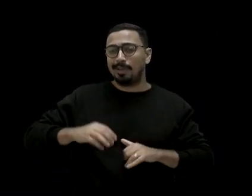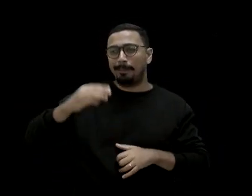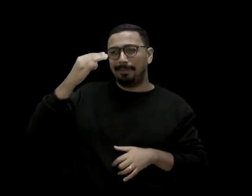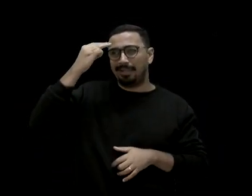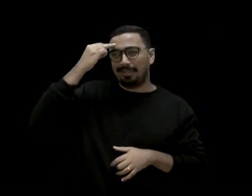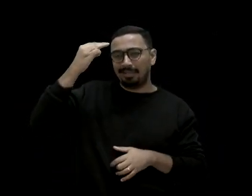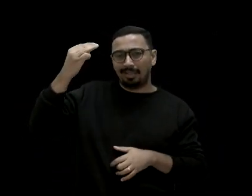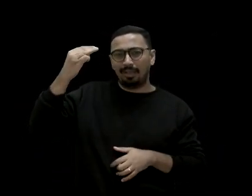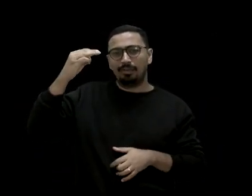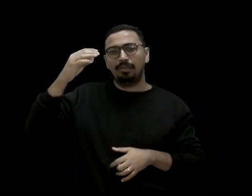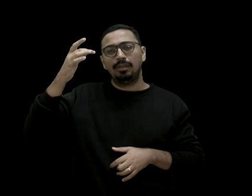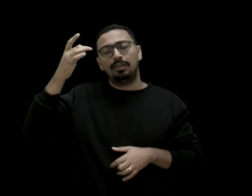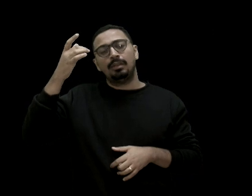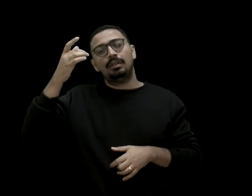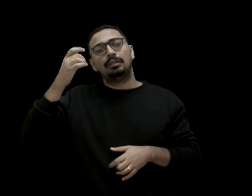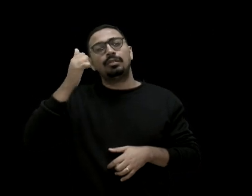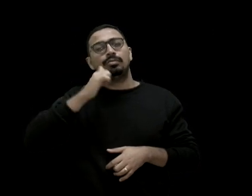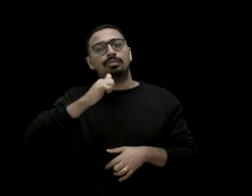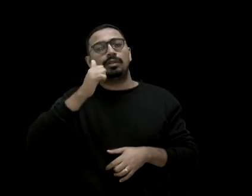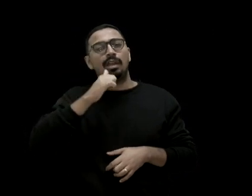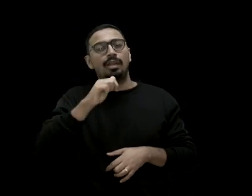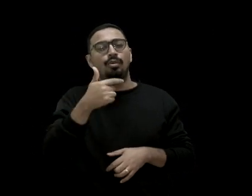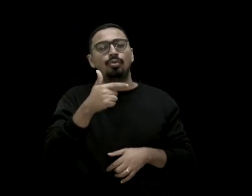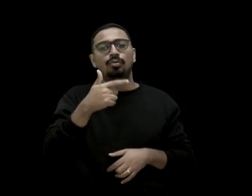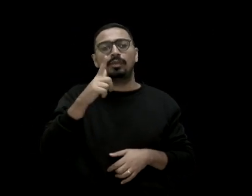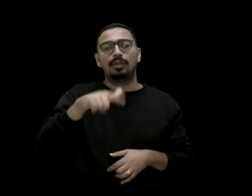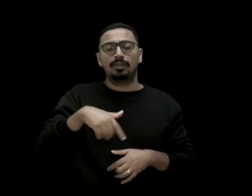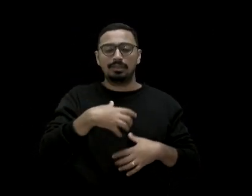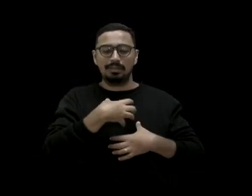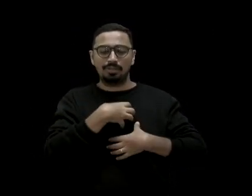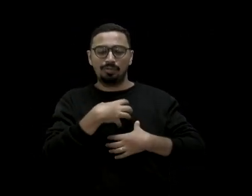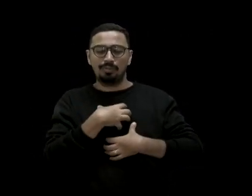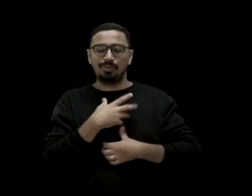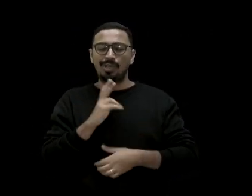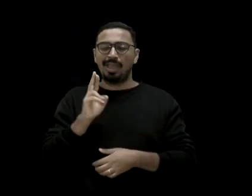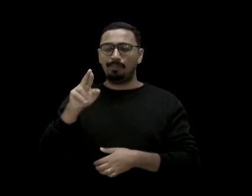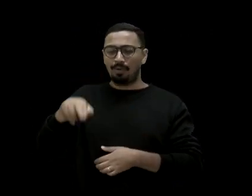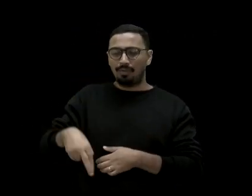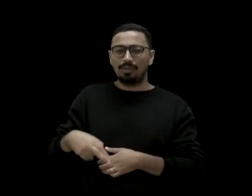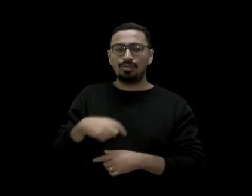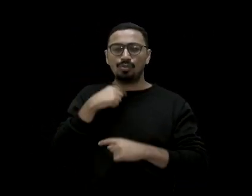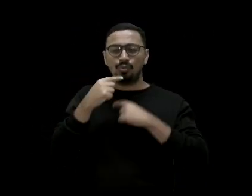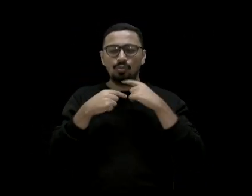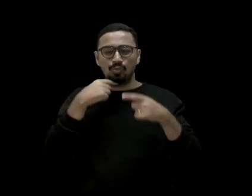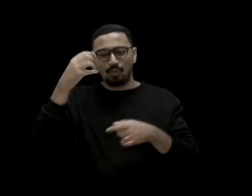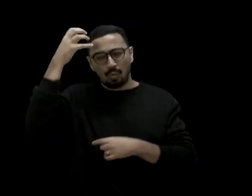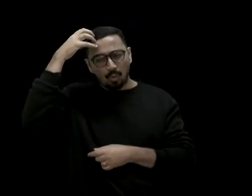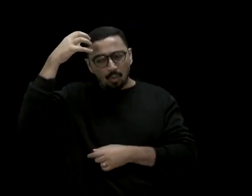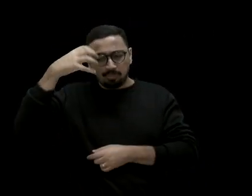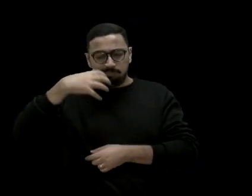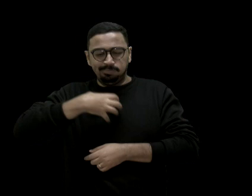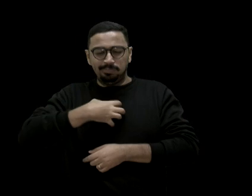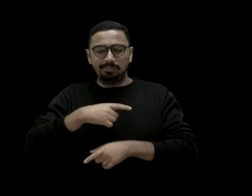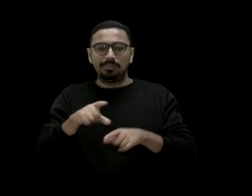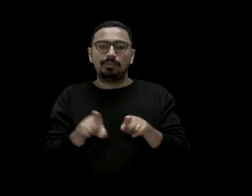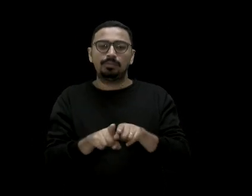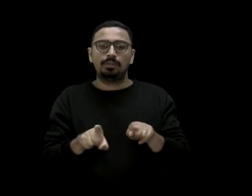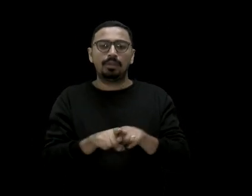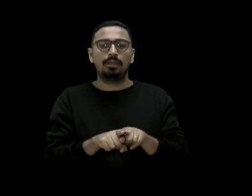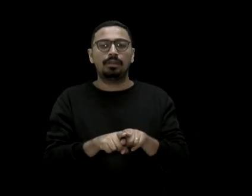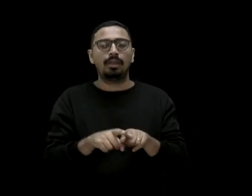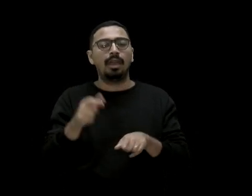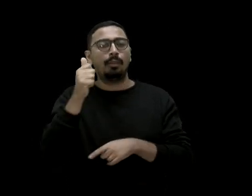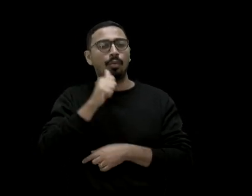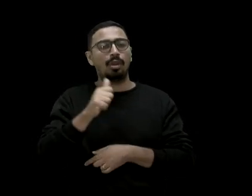imersas num elevado nível de exigência, sentimento de autorreprovação, insuficiência e culpa. Além disso, as